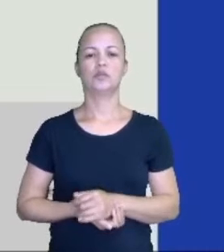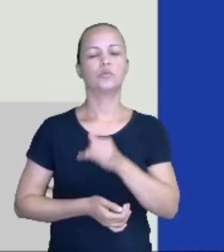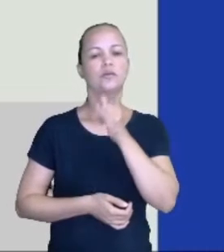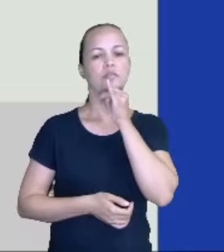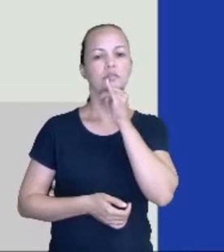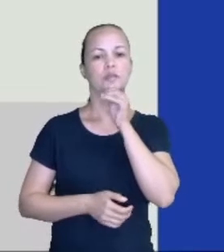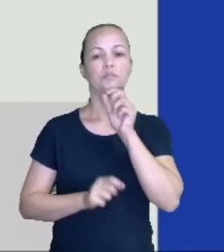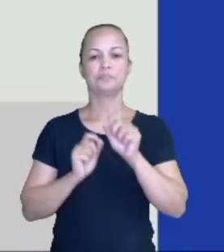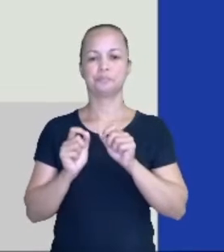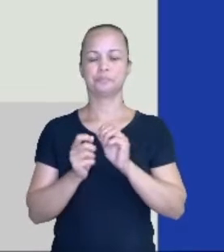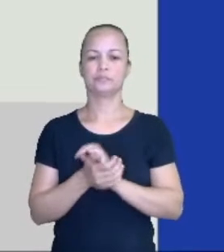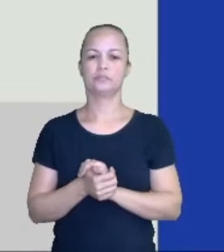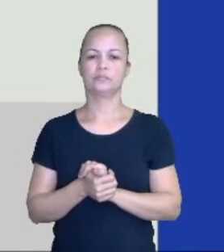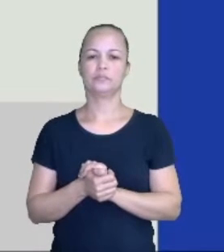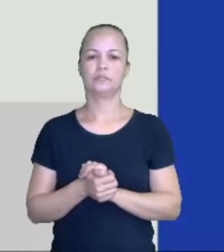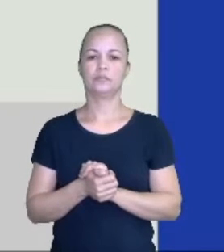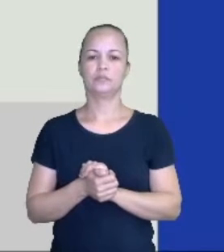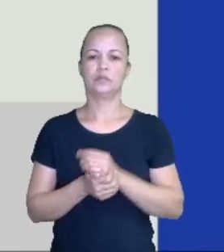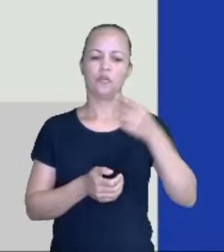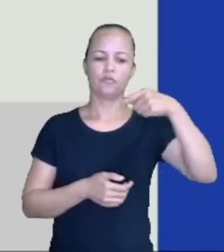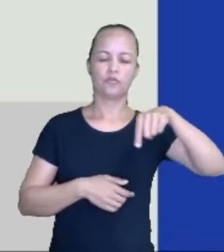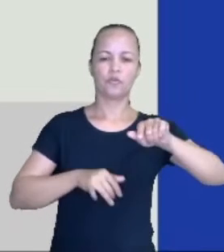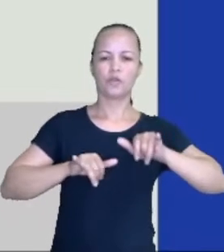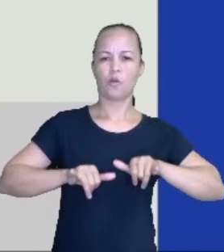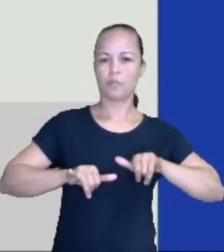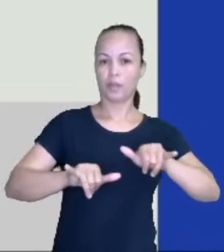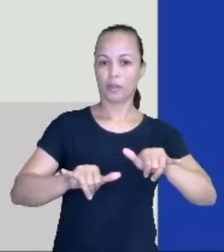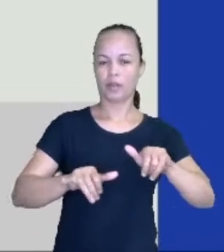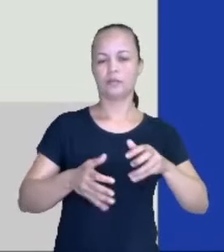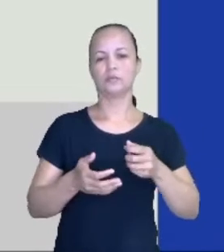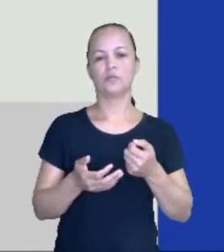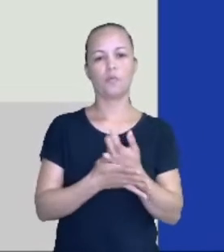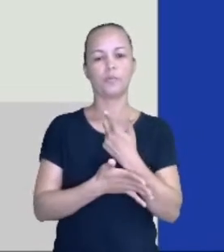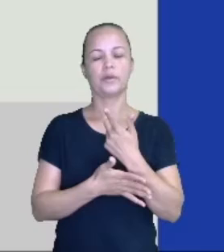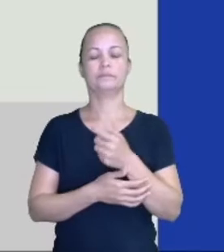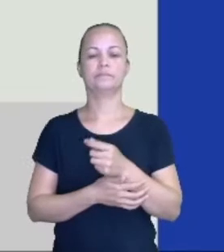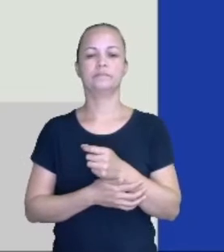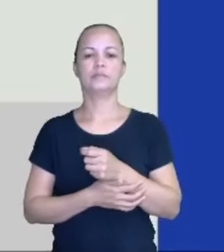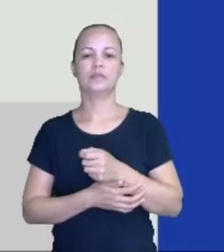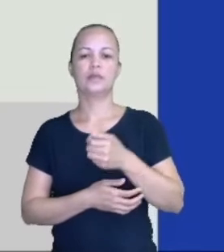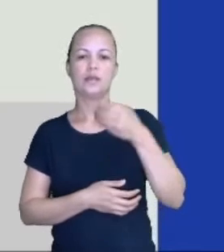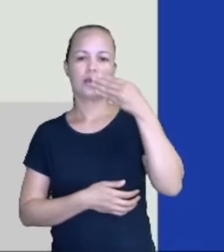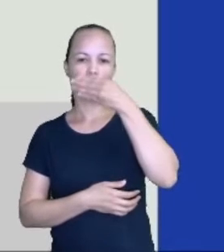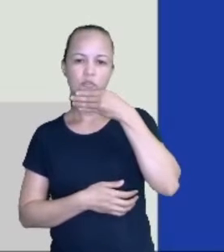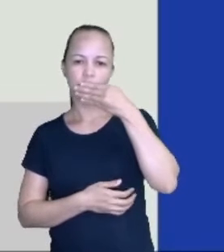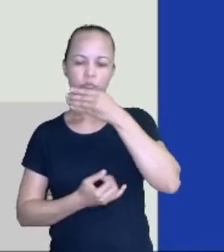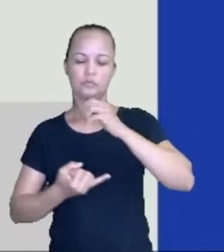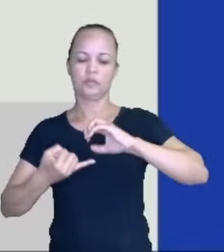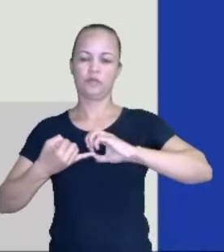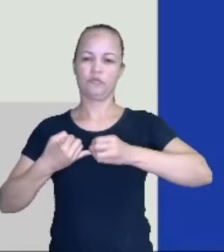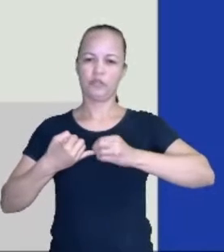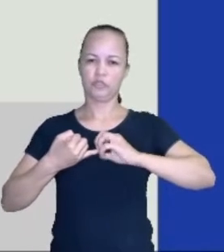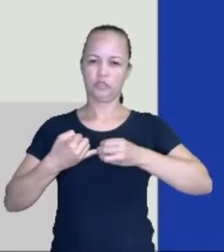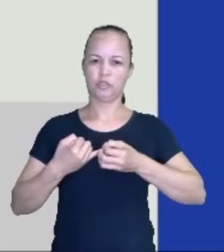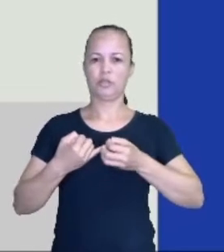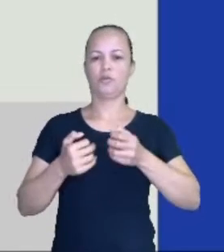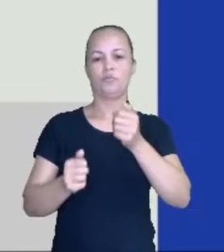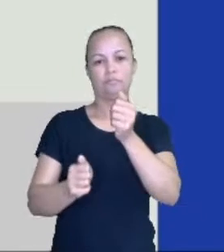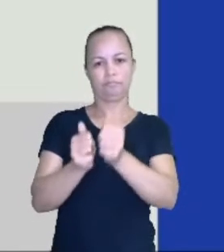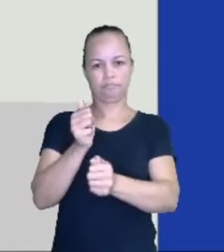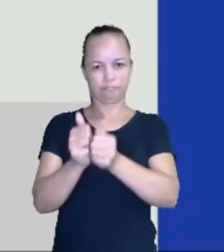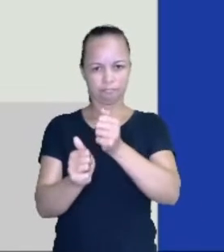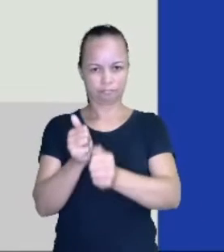Trouxe esse exemplo. Fui ao mercado e comprei açúcar, feijão e